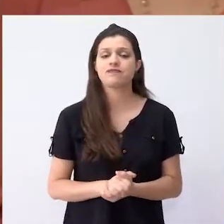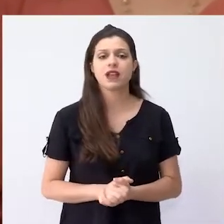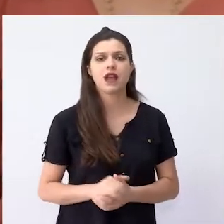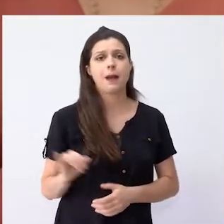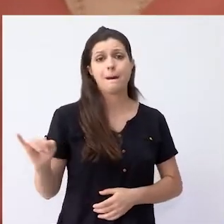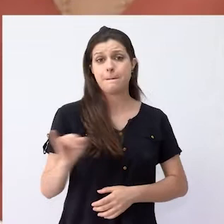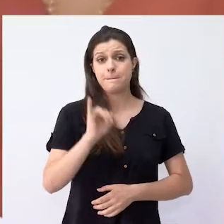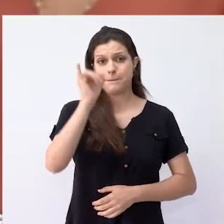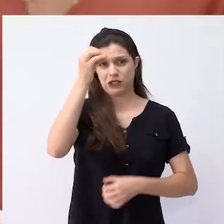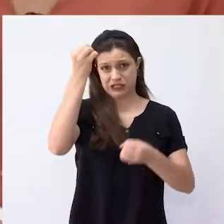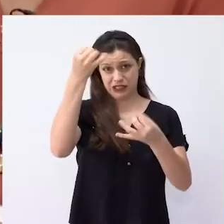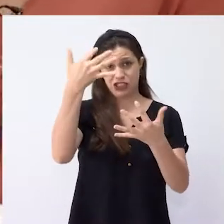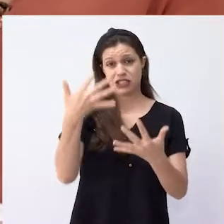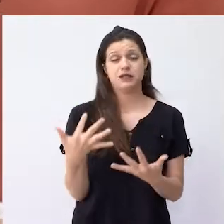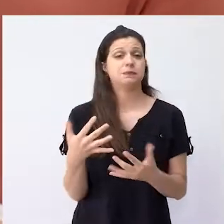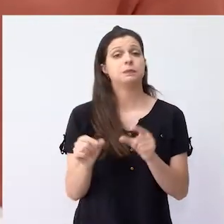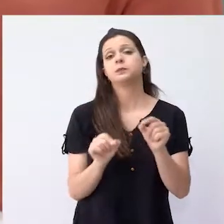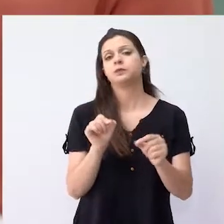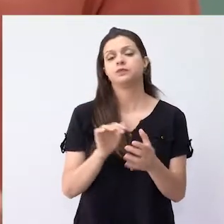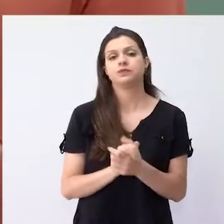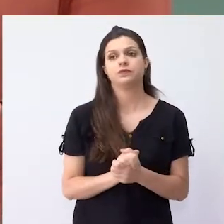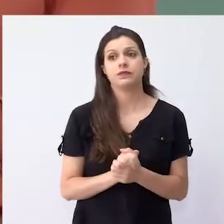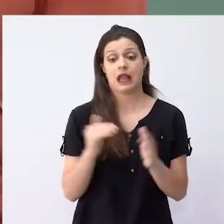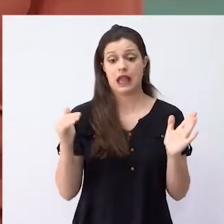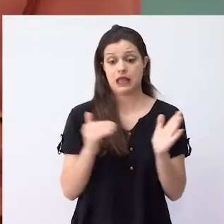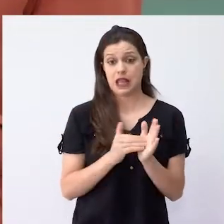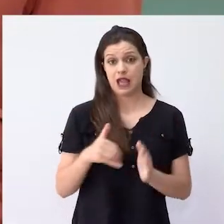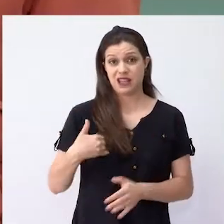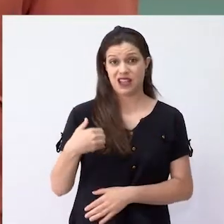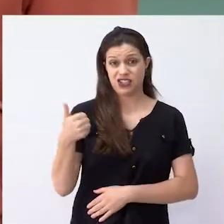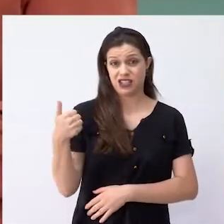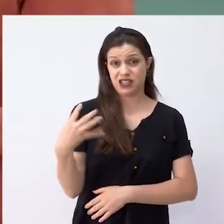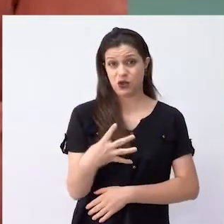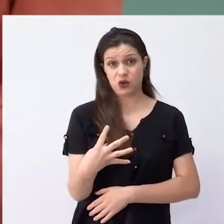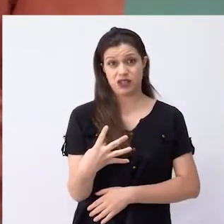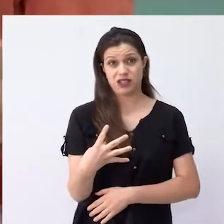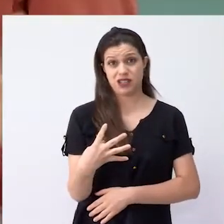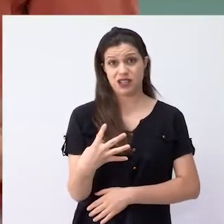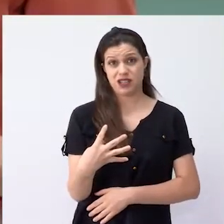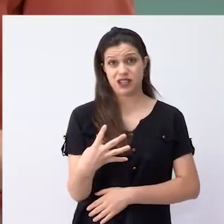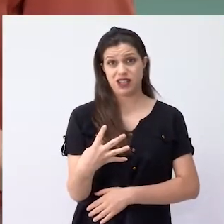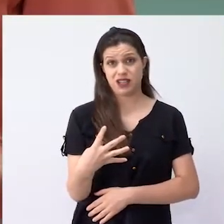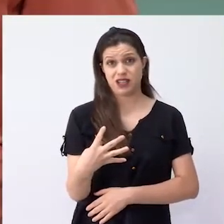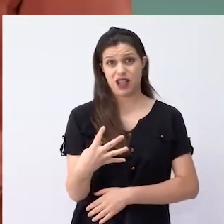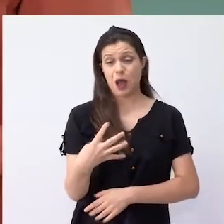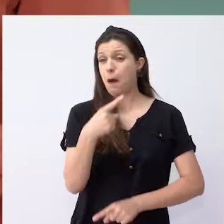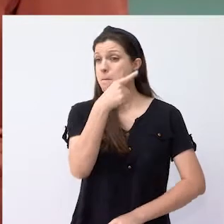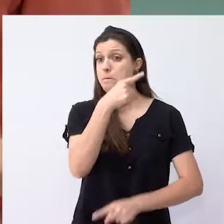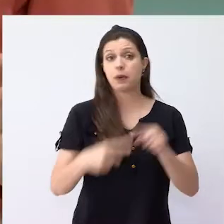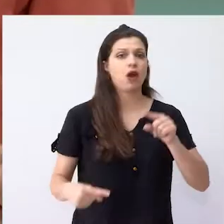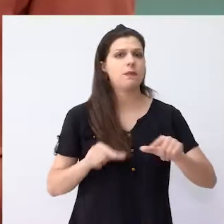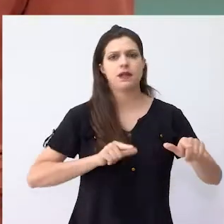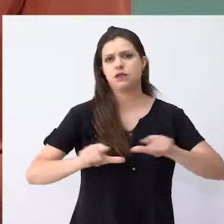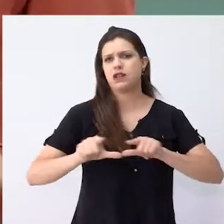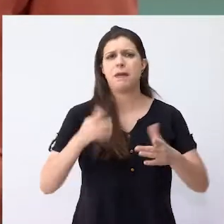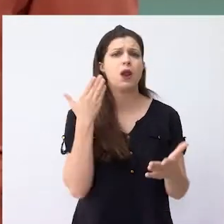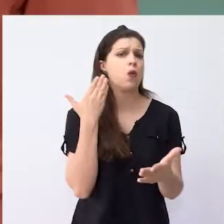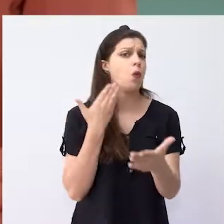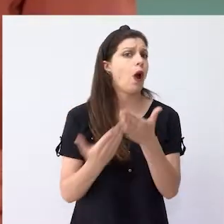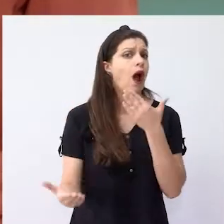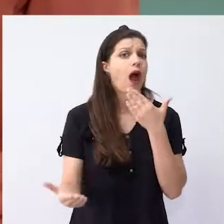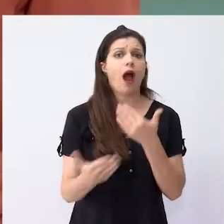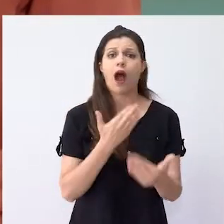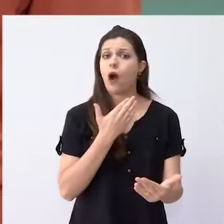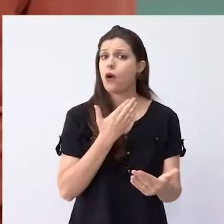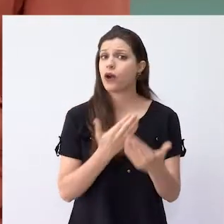importante a gente ter essa noção é que até os 14 anos de idade é absolutamente proibido o trabalho, em qualquer tipo de trabalho.